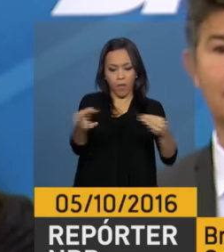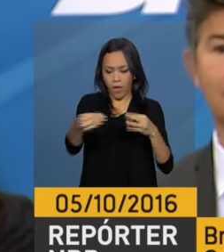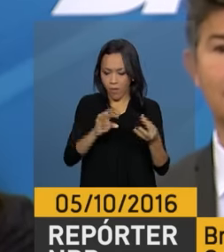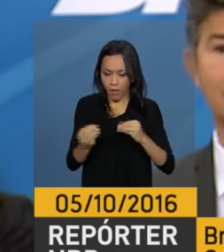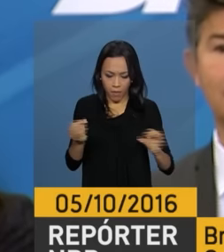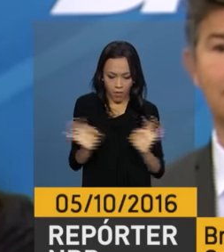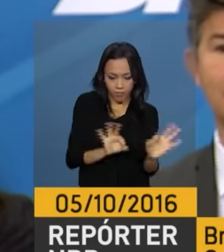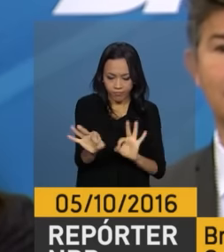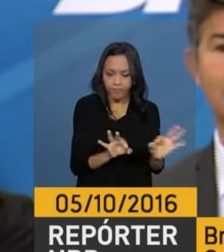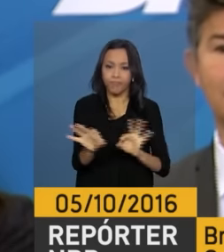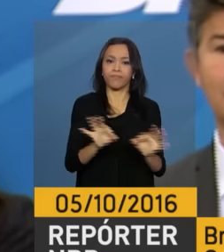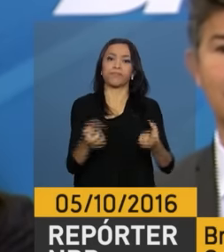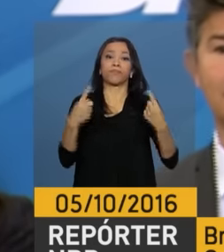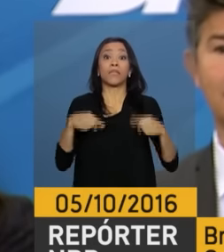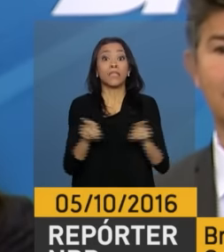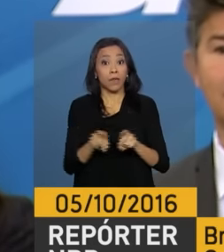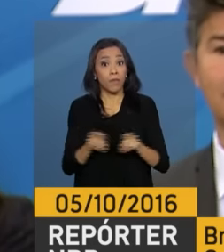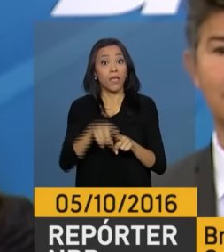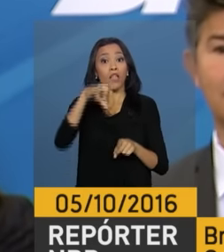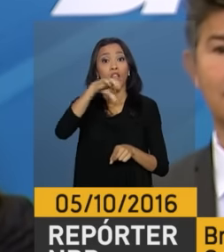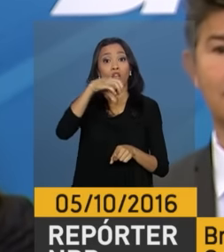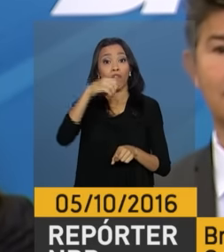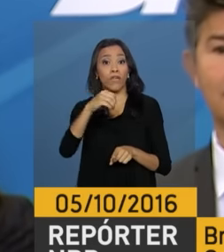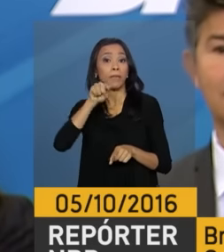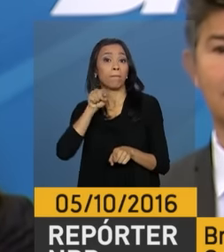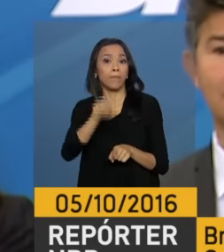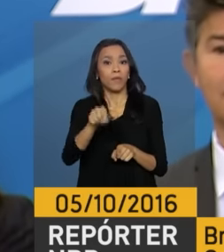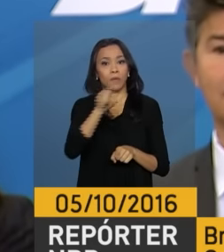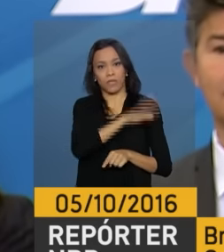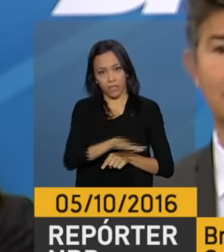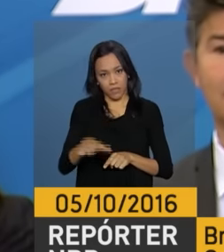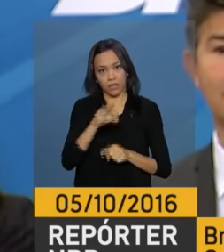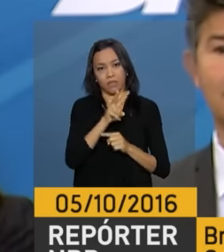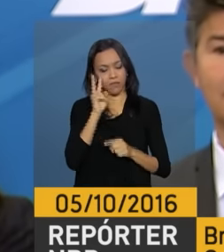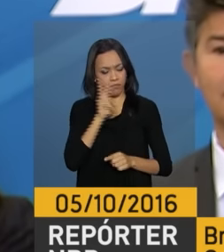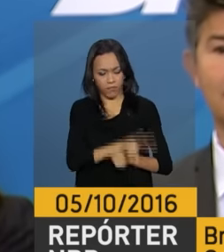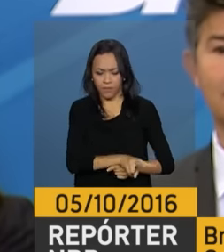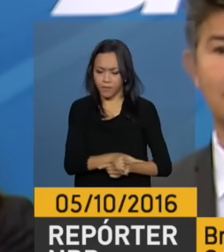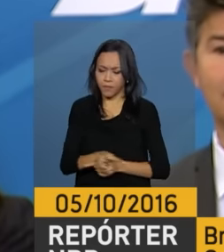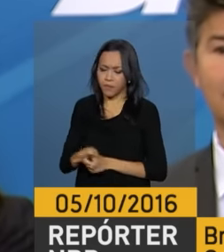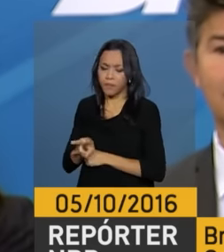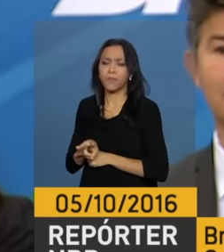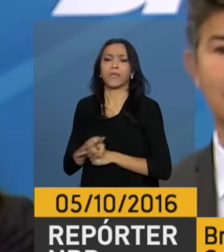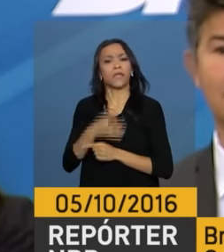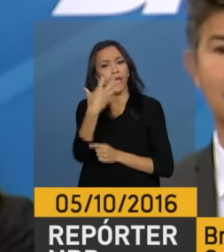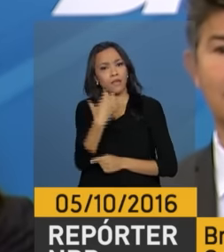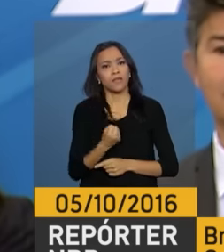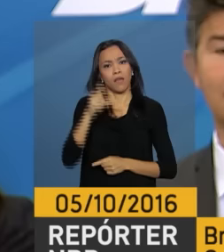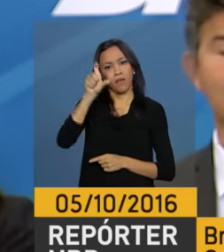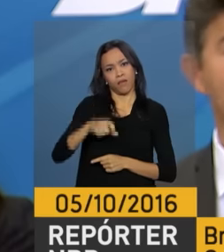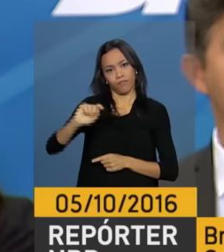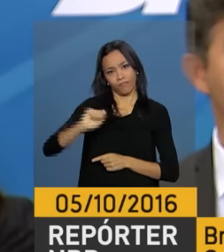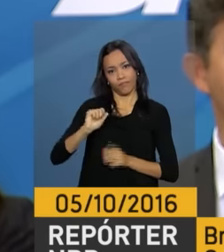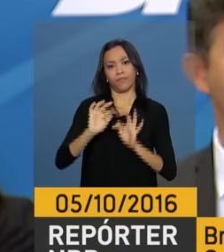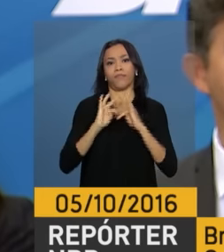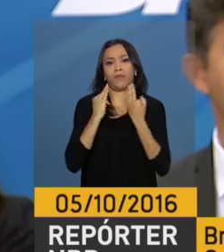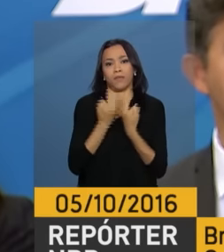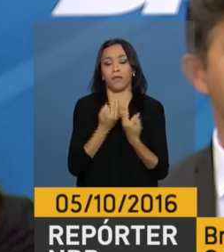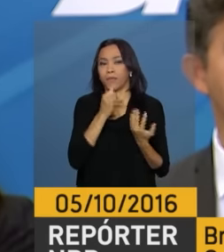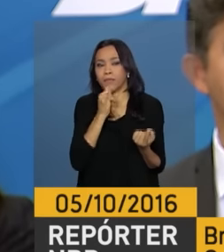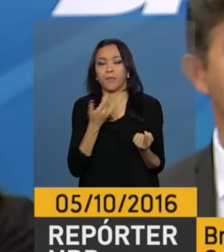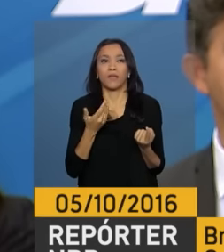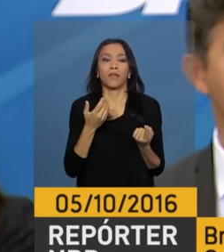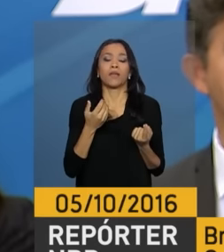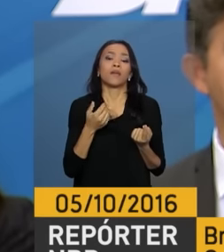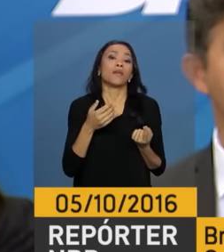acompanhadas 90 mil crianças pequenas que recebem o benefício de prestação continuada. São as crianças com